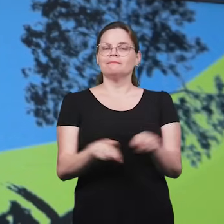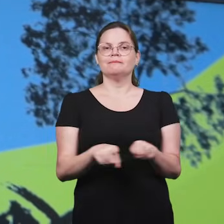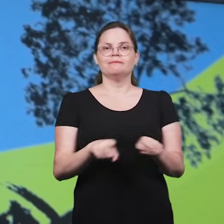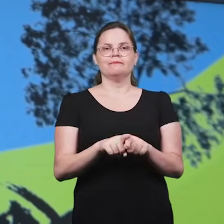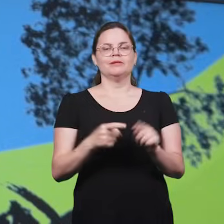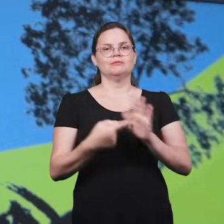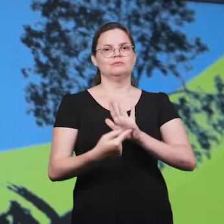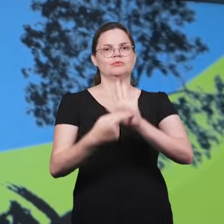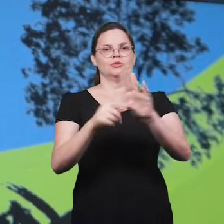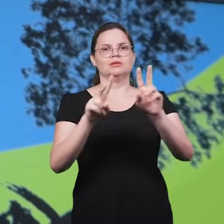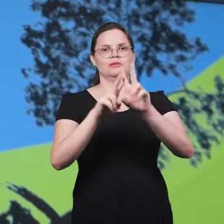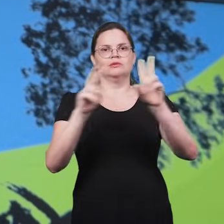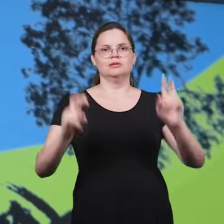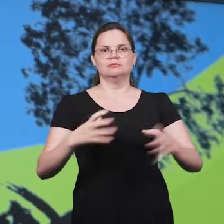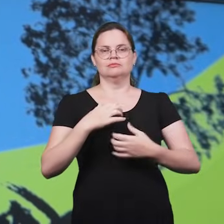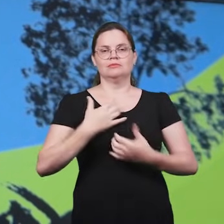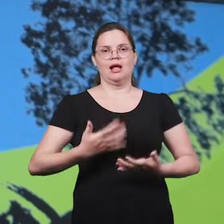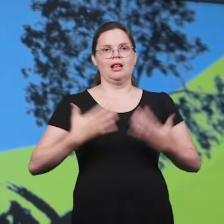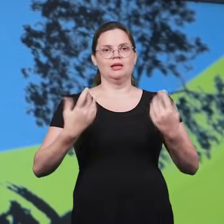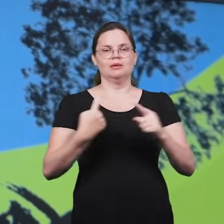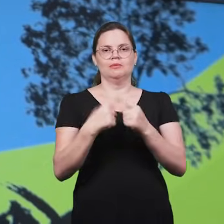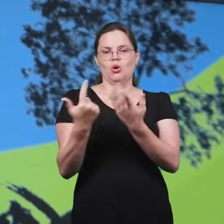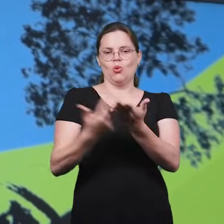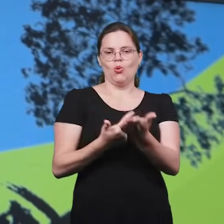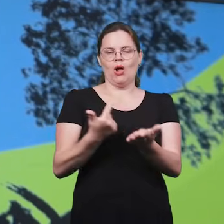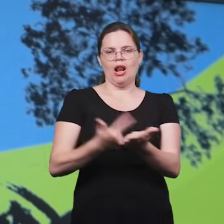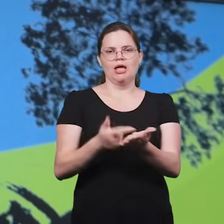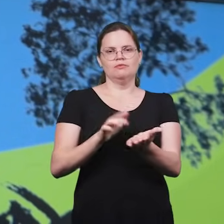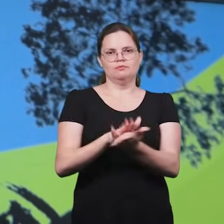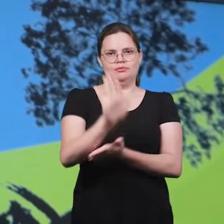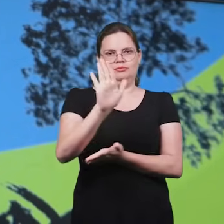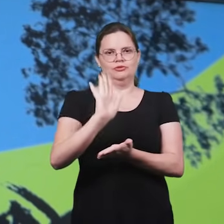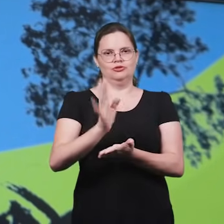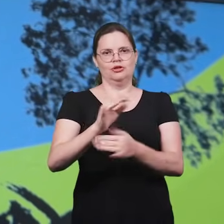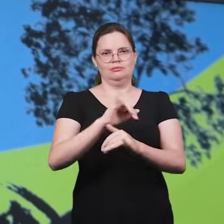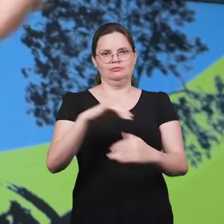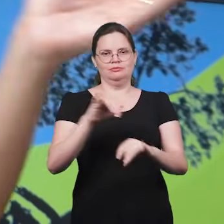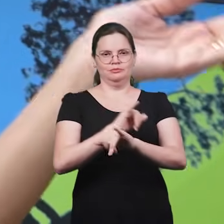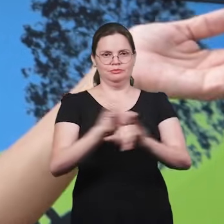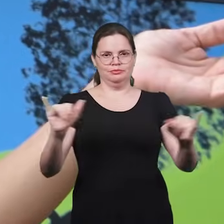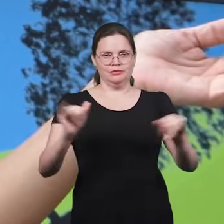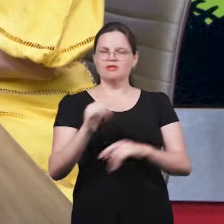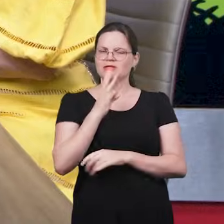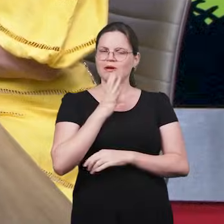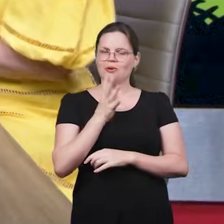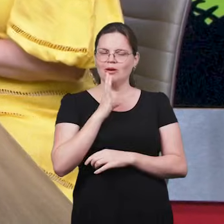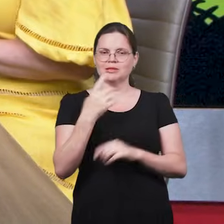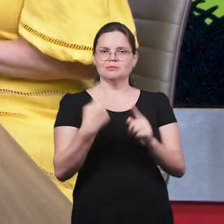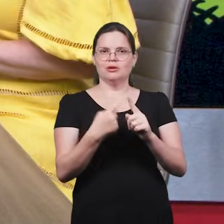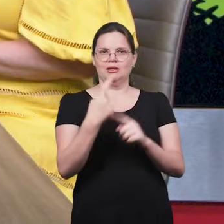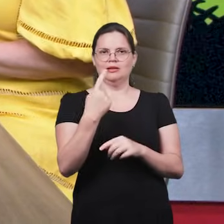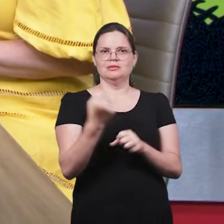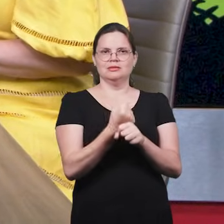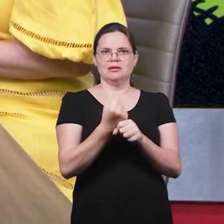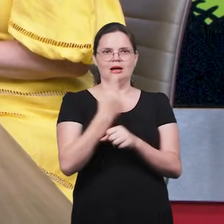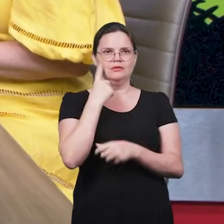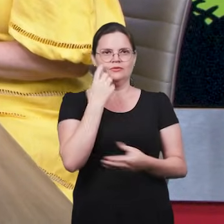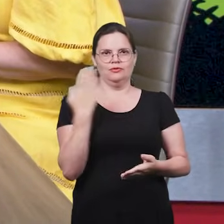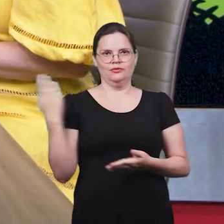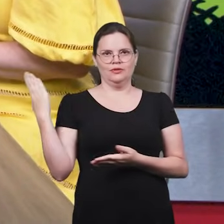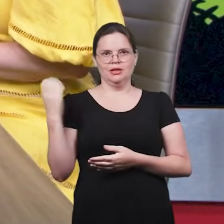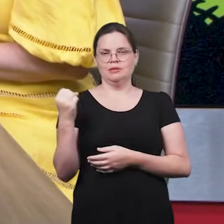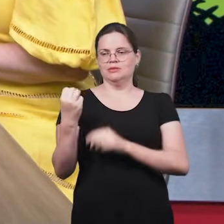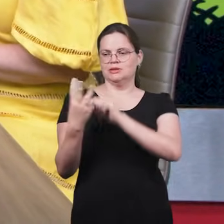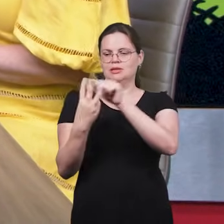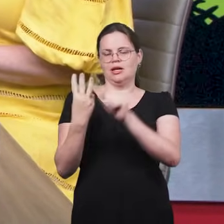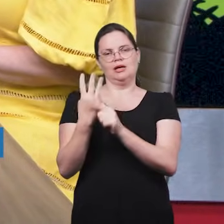ter mais um livro publicado. Você conhece as nossas publicações? Ao longo desse trabalho nós temos aqui para mostrar para vocês 3